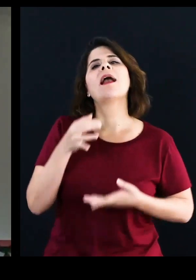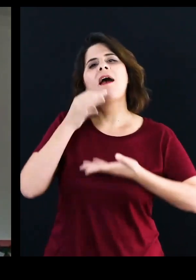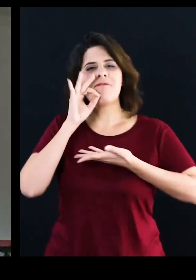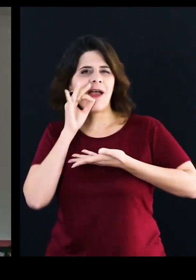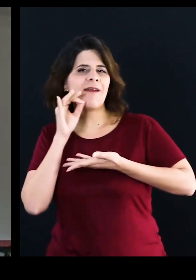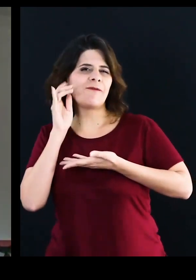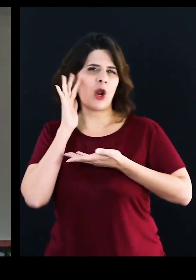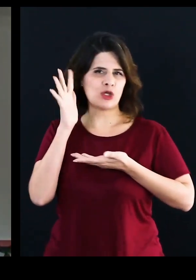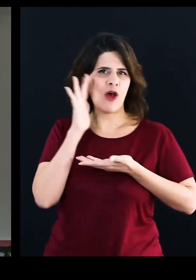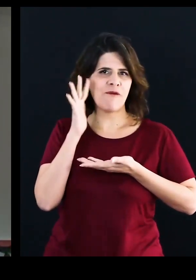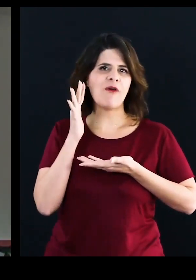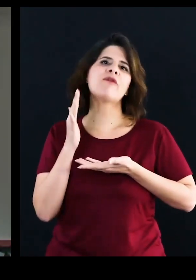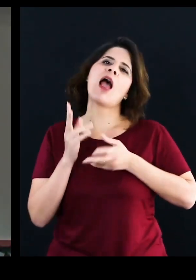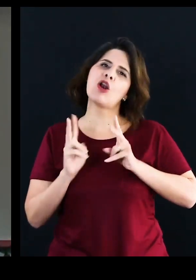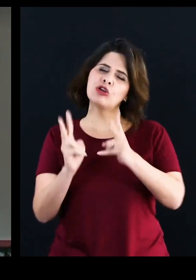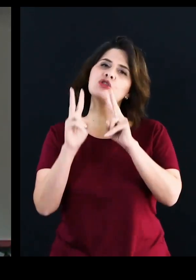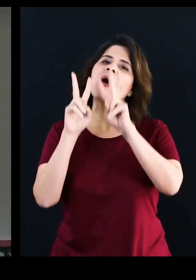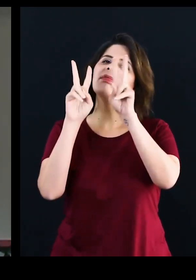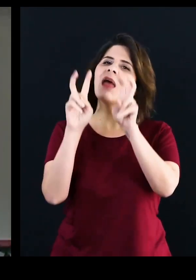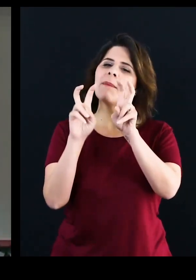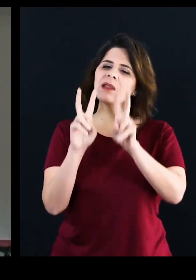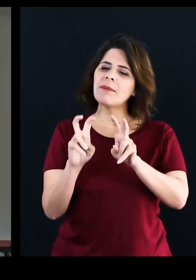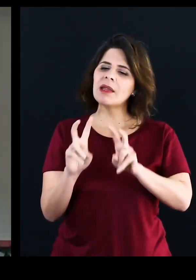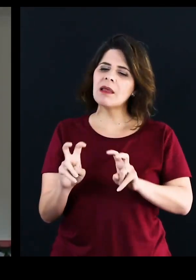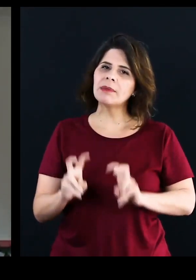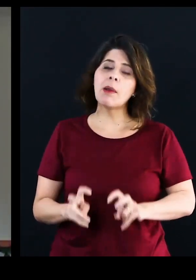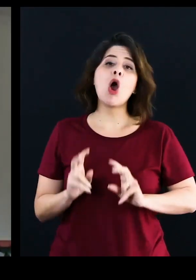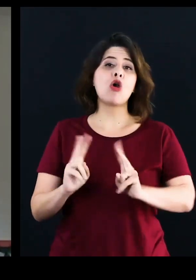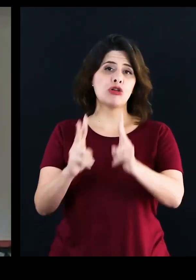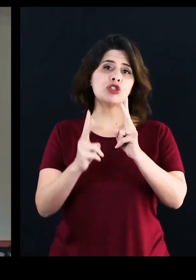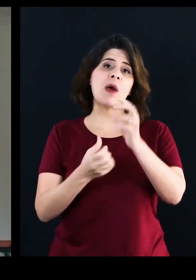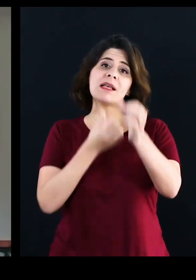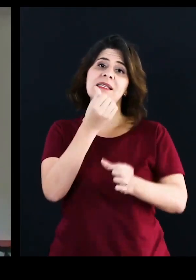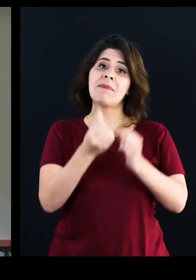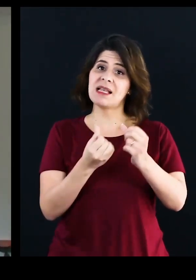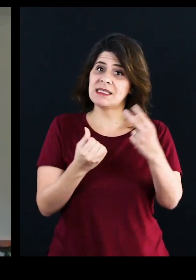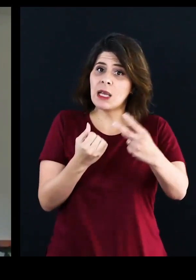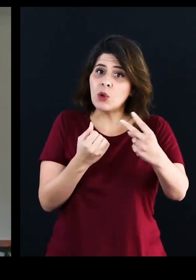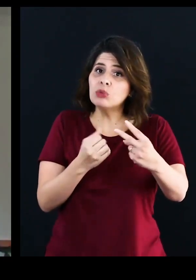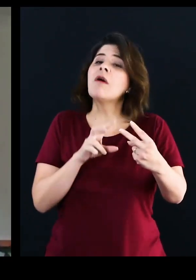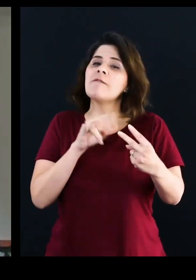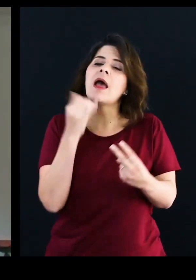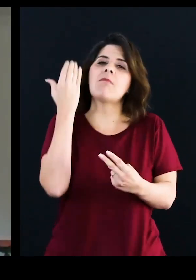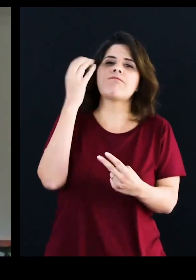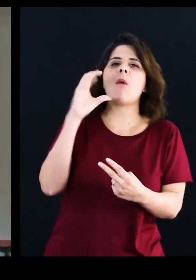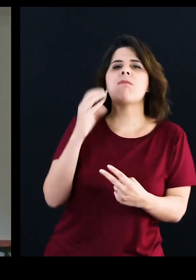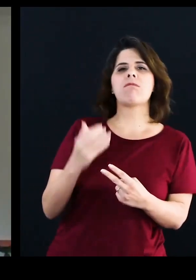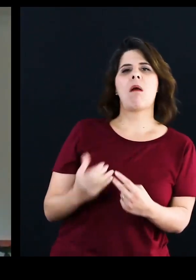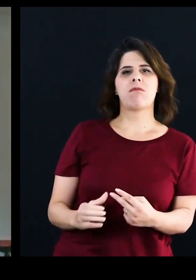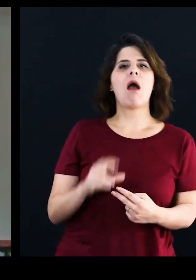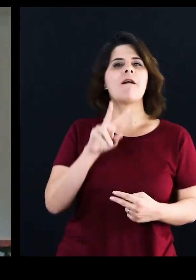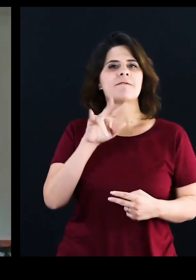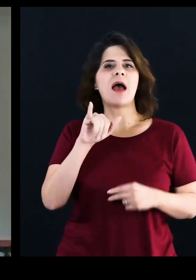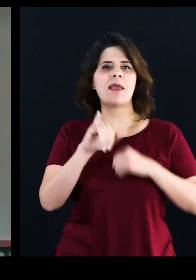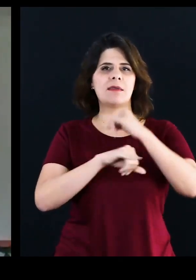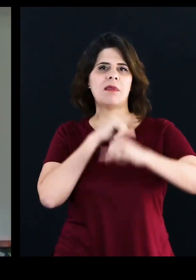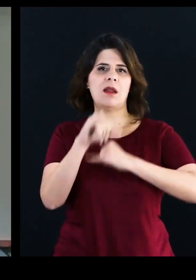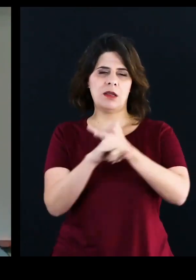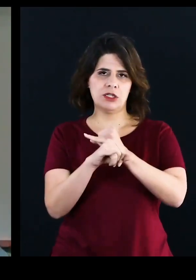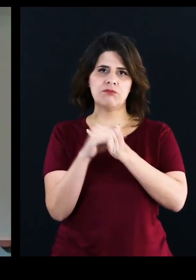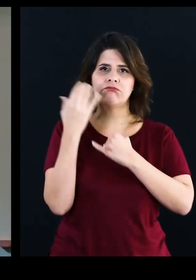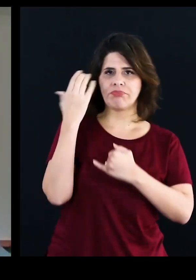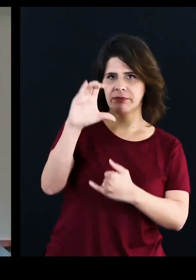em modelos temáticos a partir do segundo semestre. Então, é isso que nós decidimos, até porque